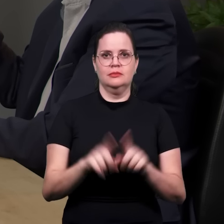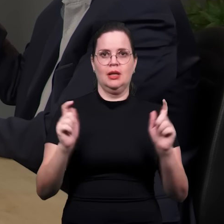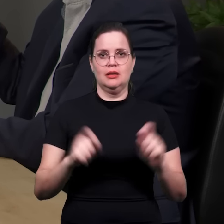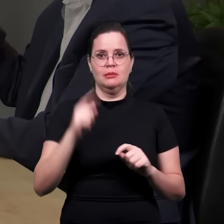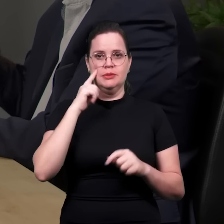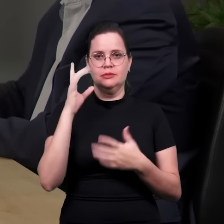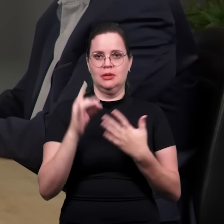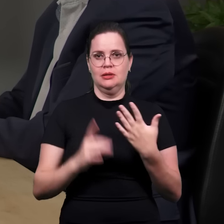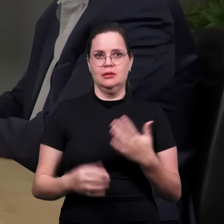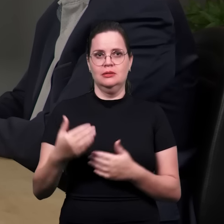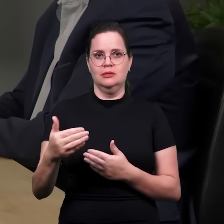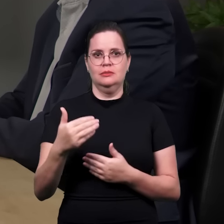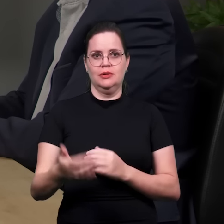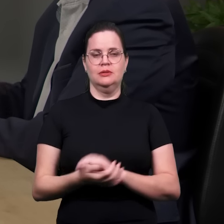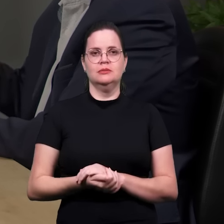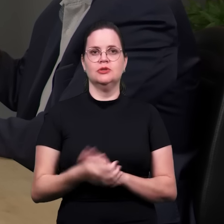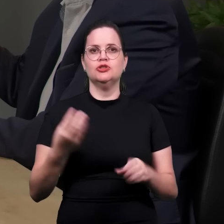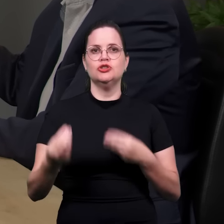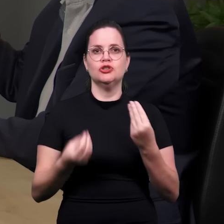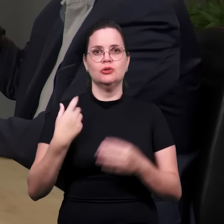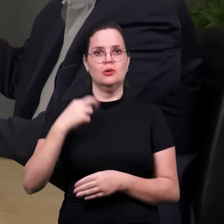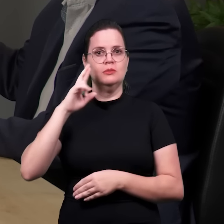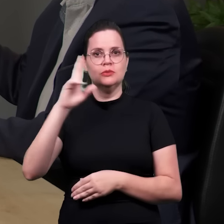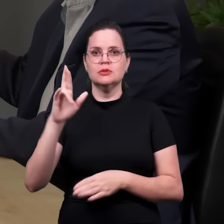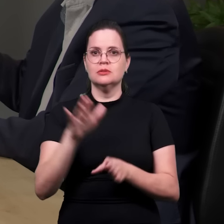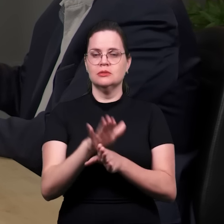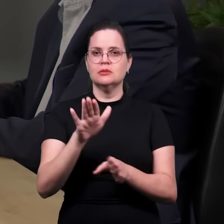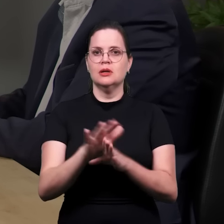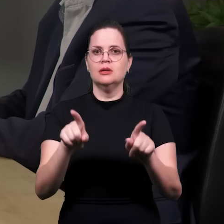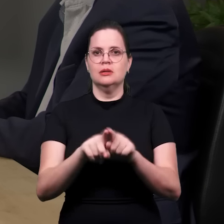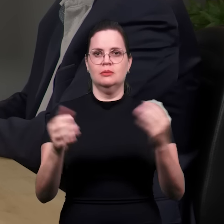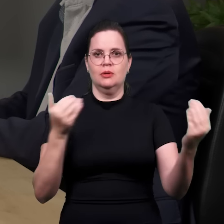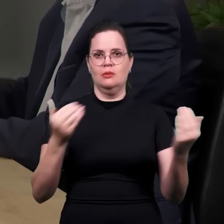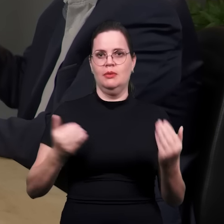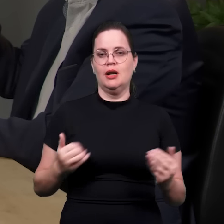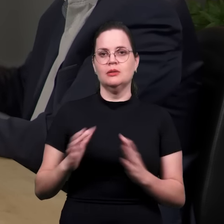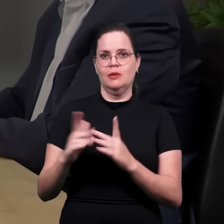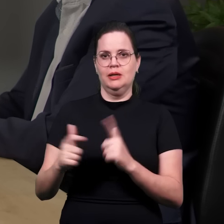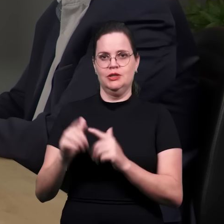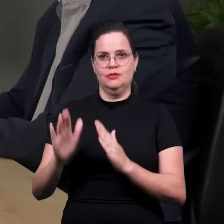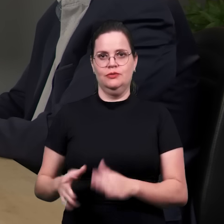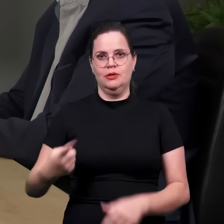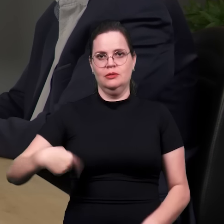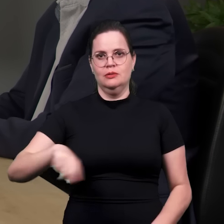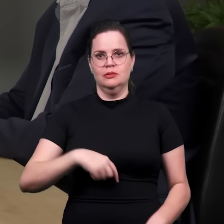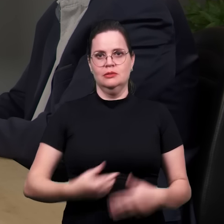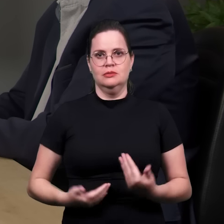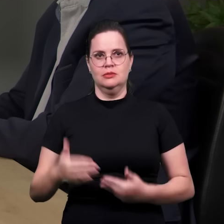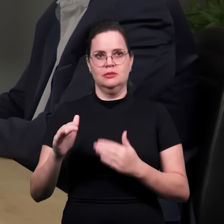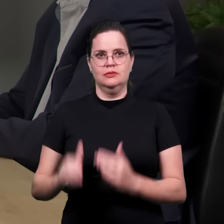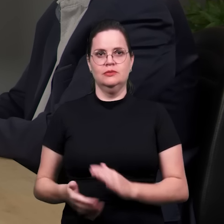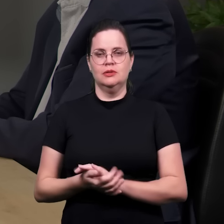algumas coisas, né? Aqui das orientações do Senhor e o paralelo profético com a igreja, né? Com relação ao sangue